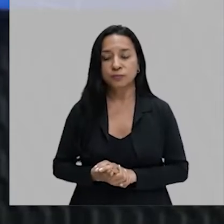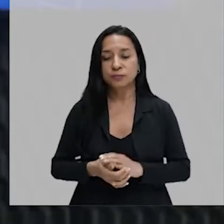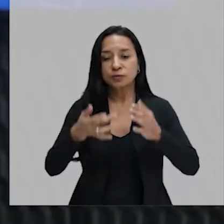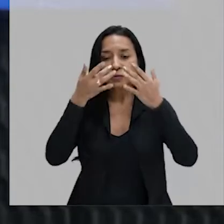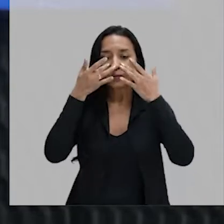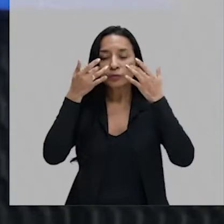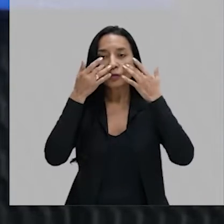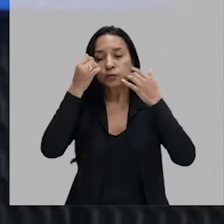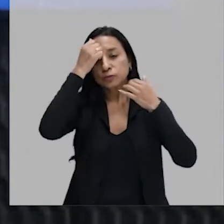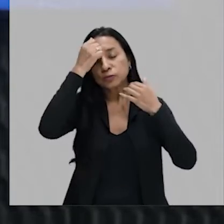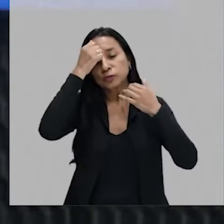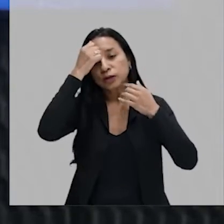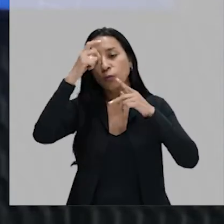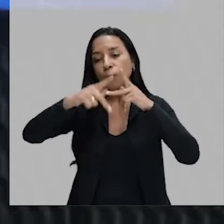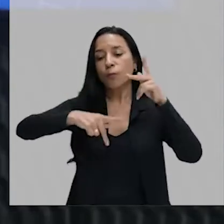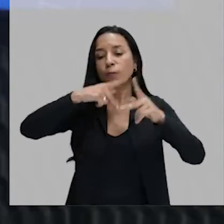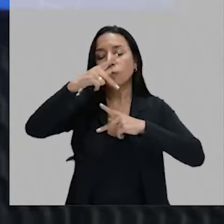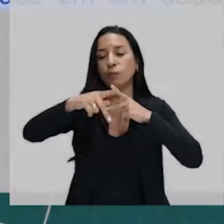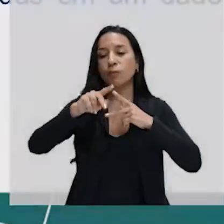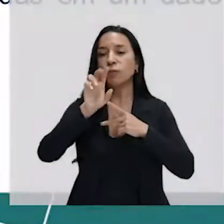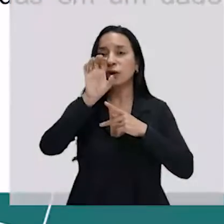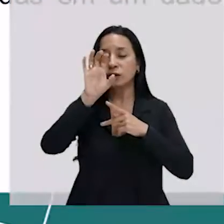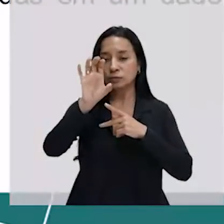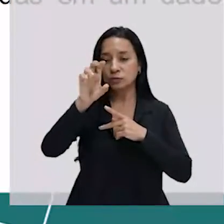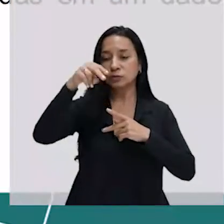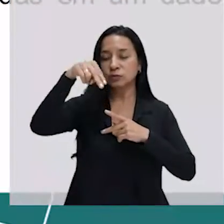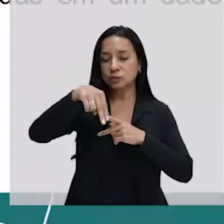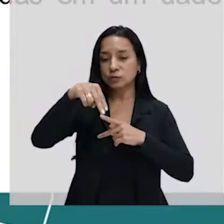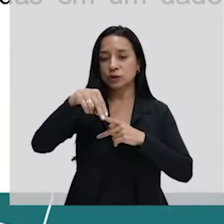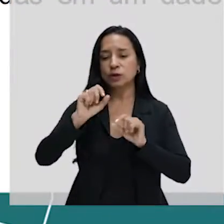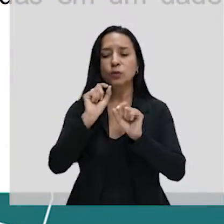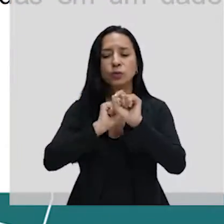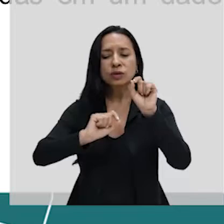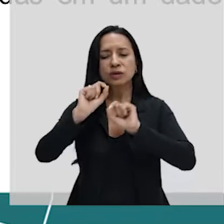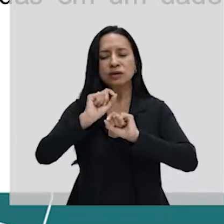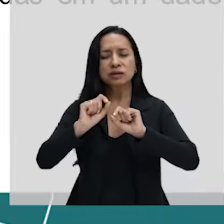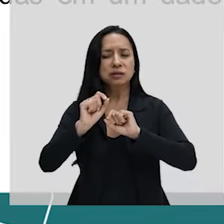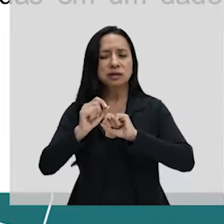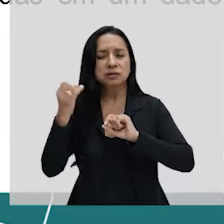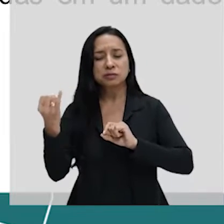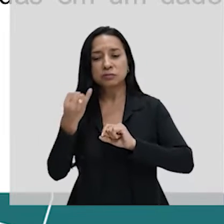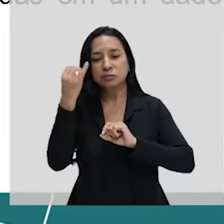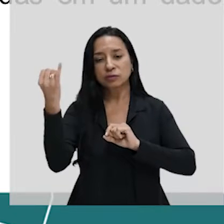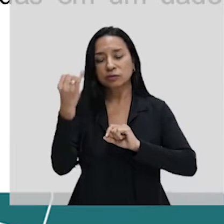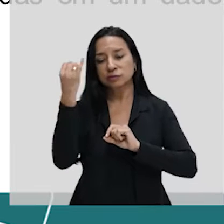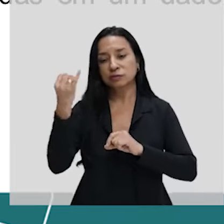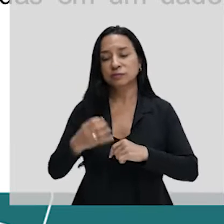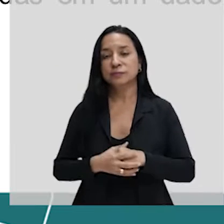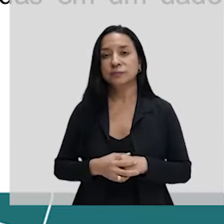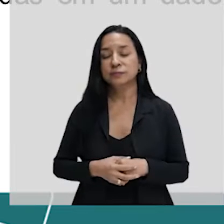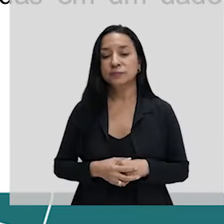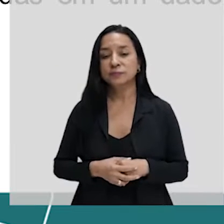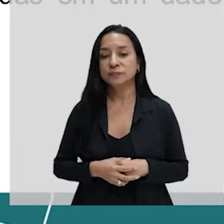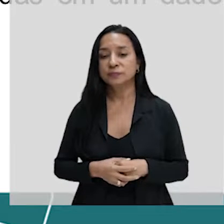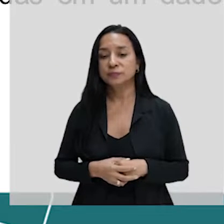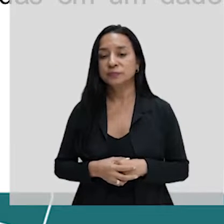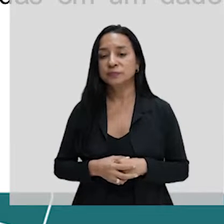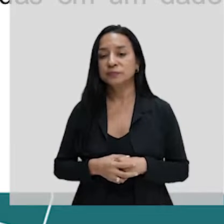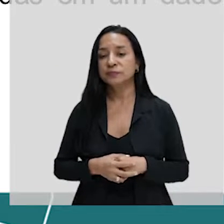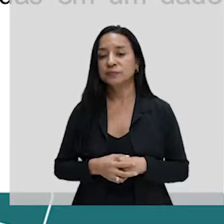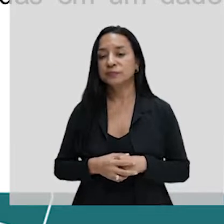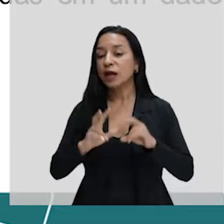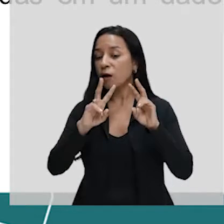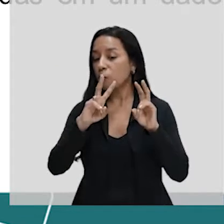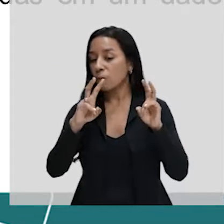de bonecos popular do Nordeste, ainda, o que tem de interessante, né? É uma expressão artística